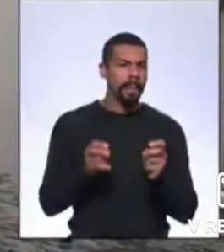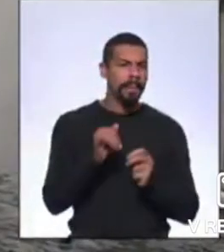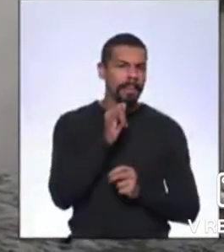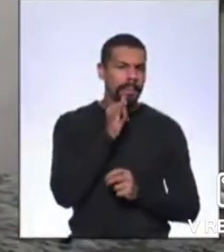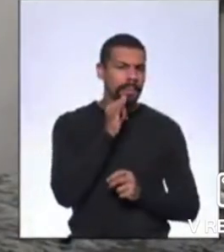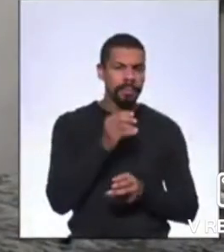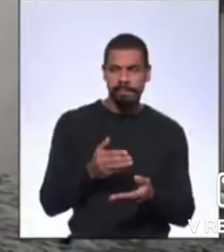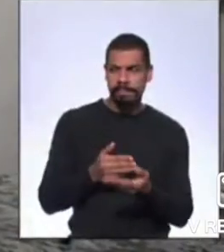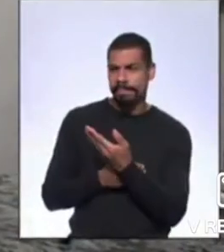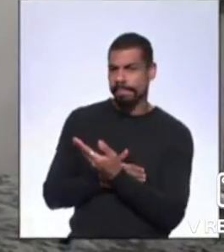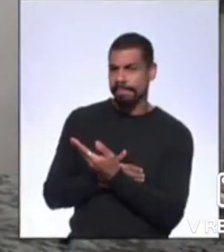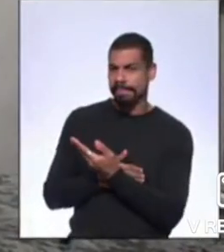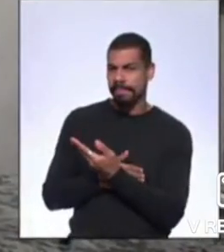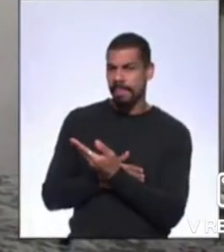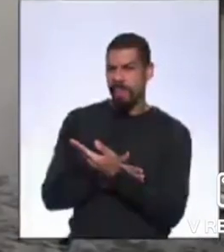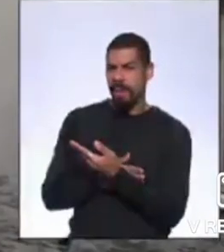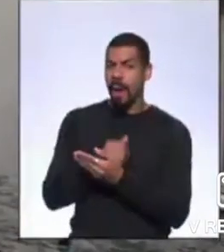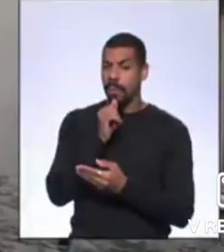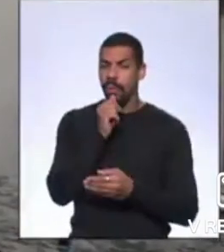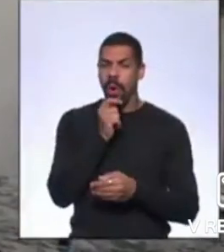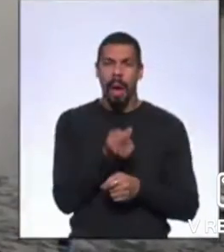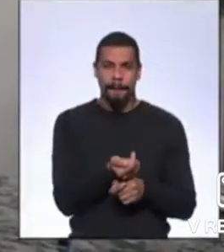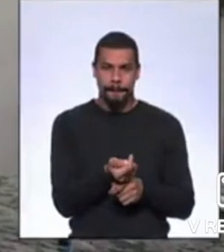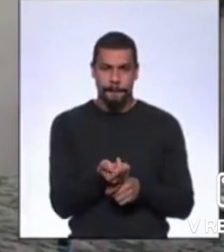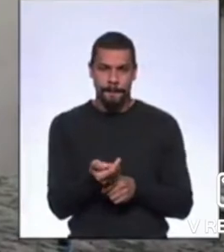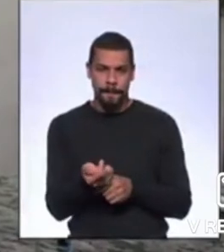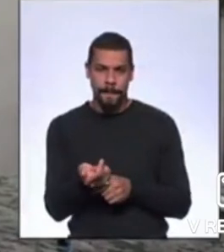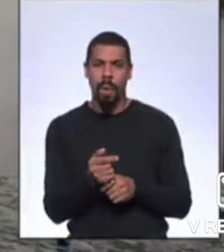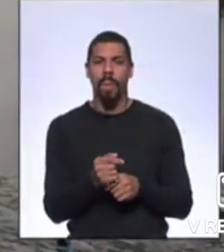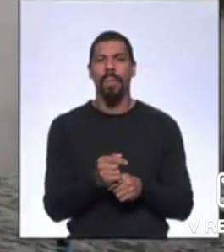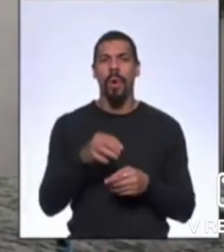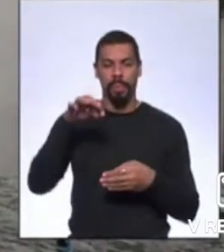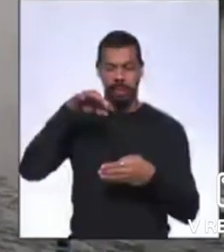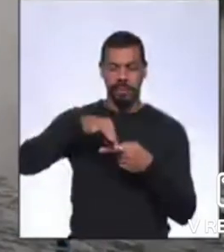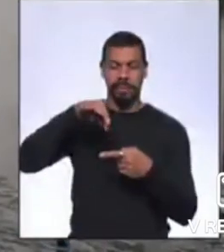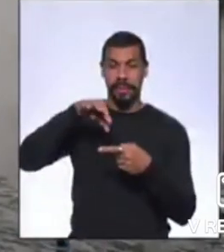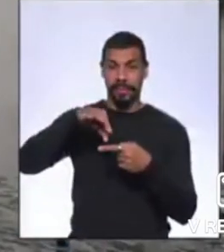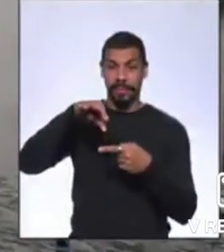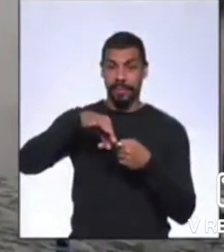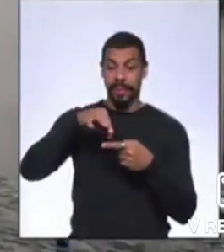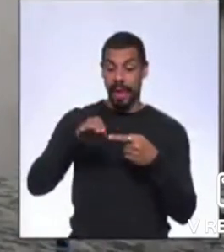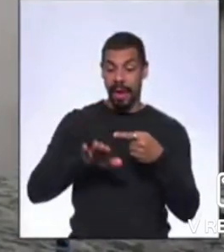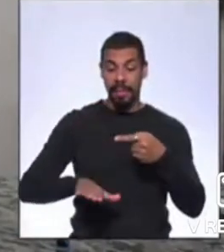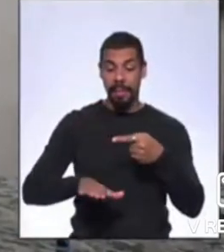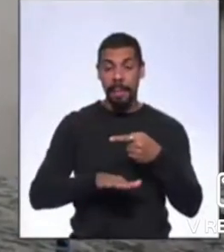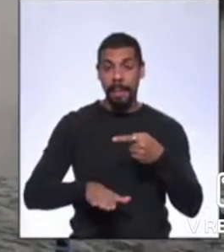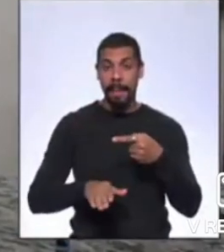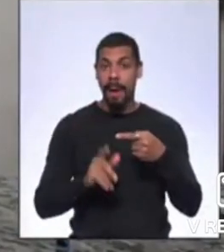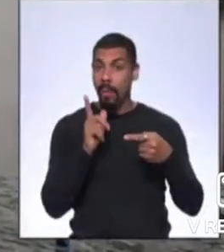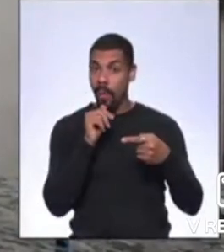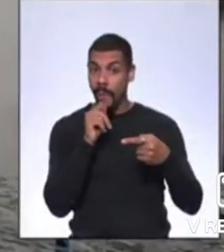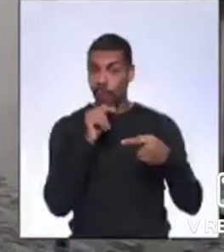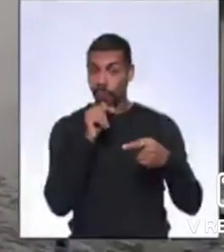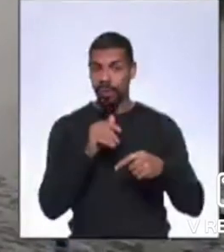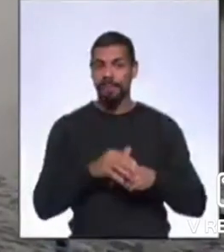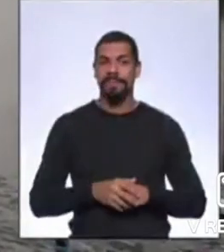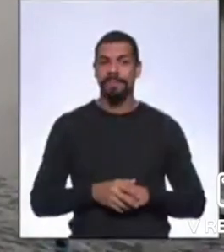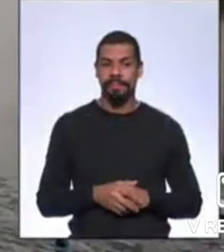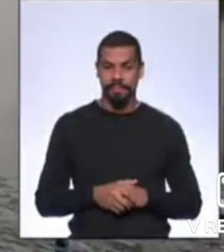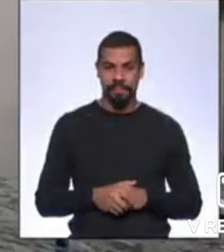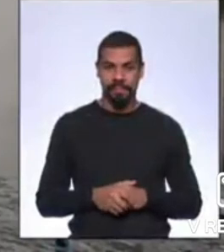A gente pode observar que a bolinha, o clips, eles estão ali na parte de baixo. O sapinho também ficou na parte de